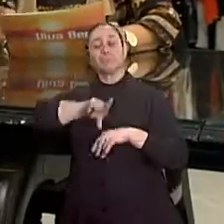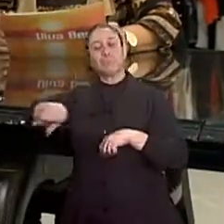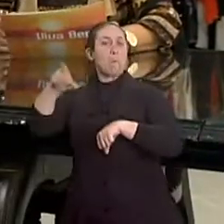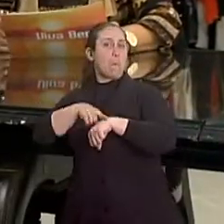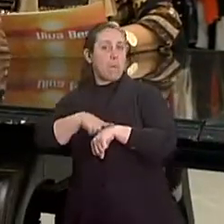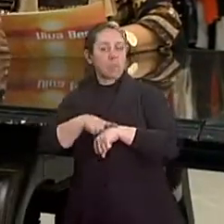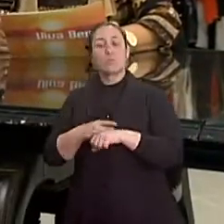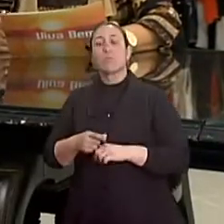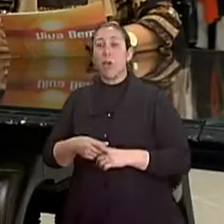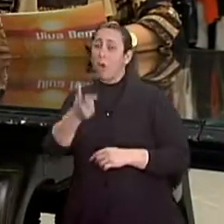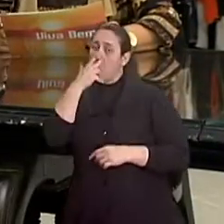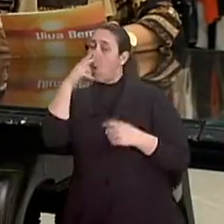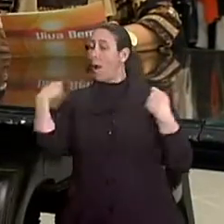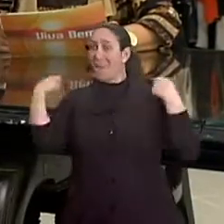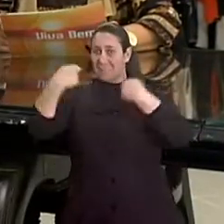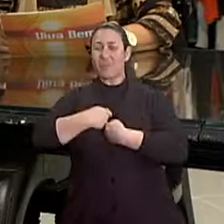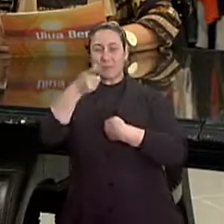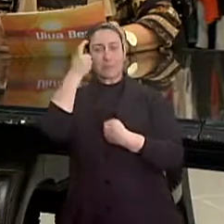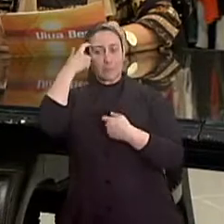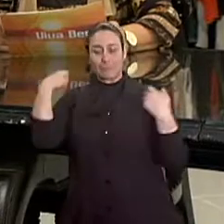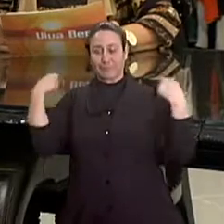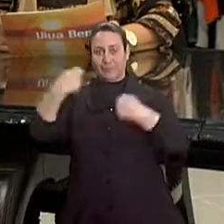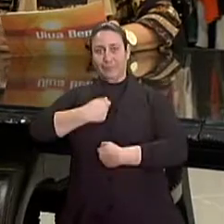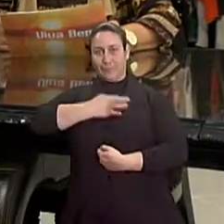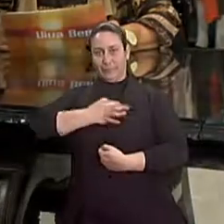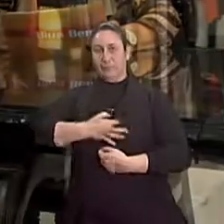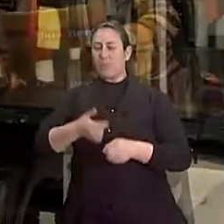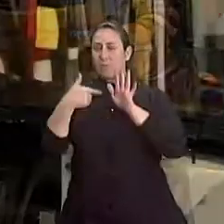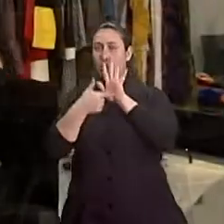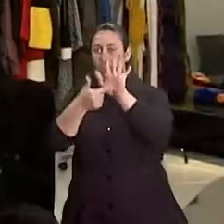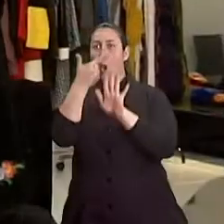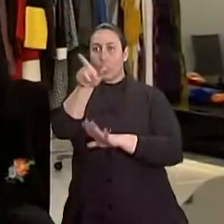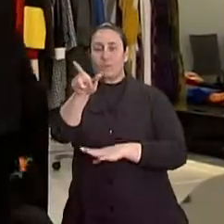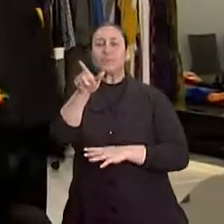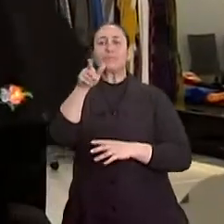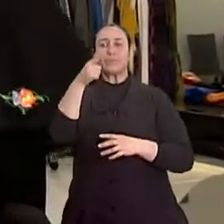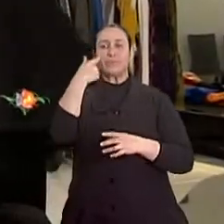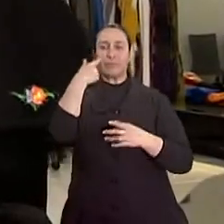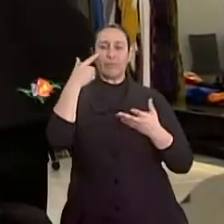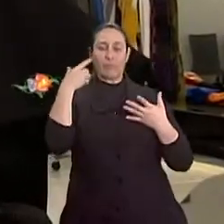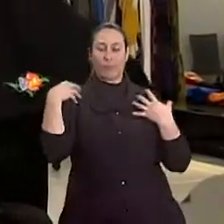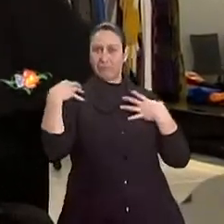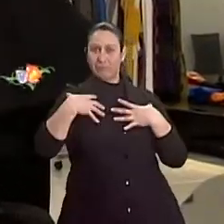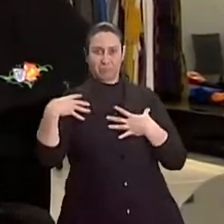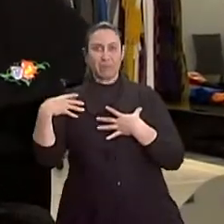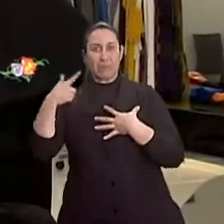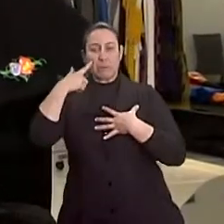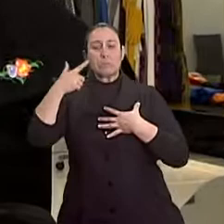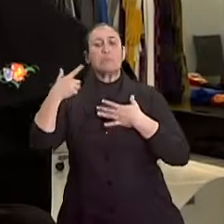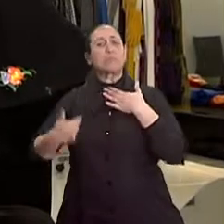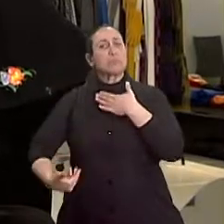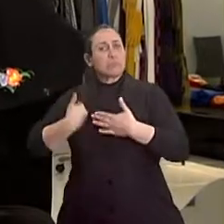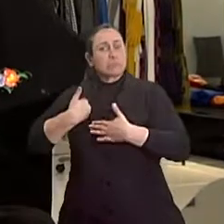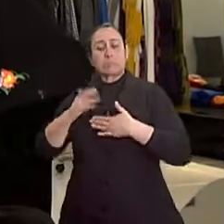agora, casaco? Um casaco. Um casaco hoje, bota qualquer coisa básica embaixo, fecha o casaco e ela